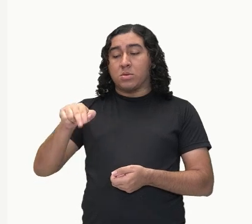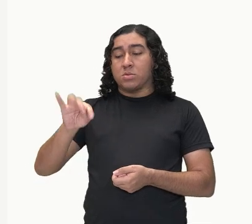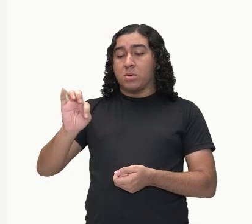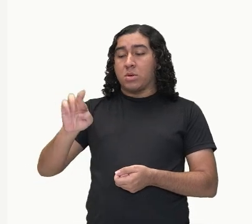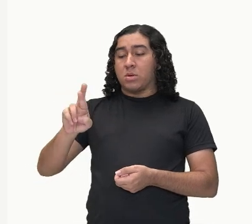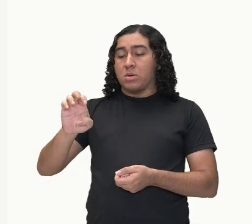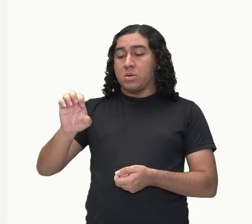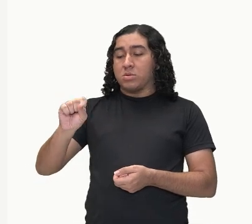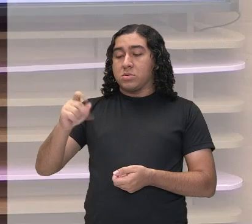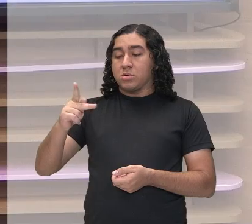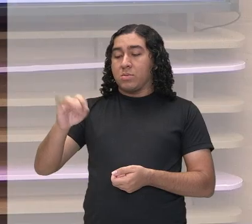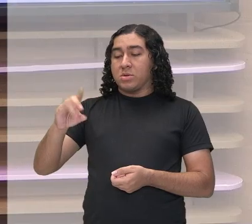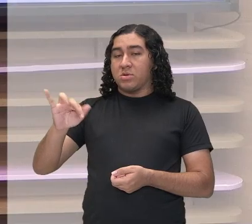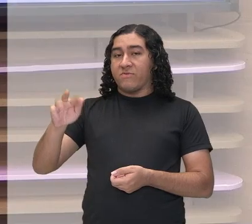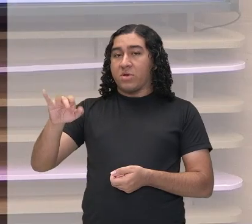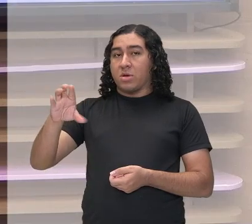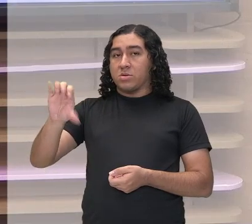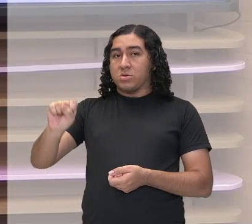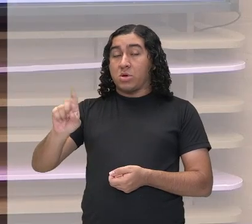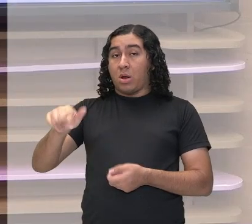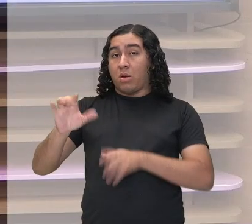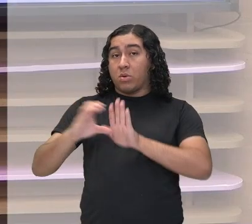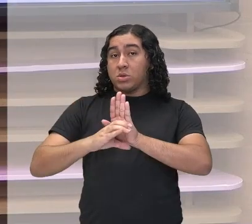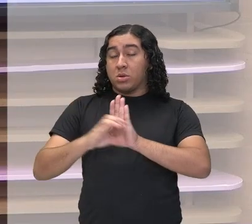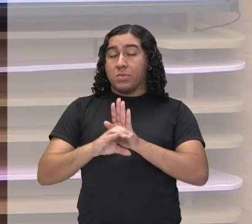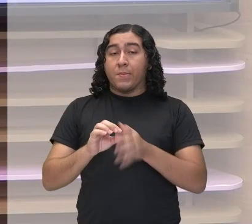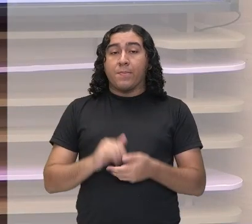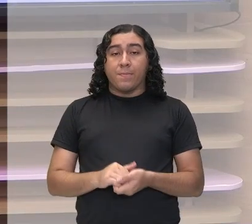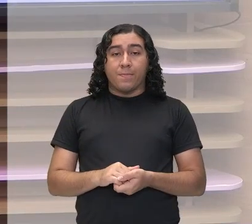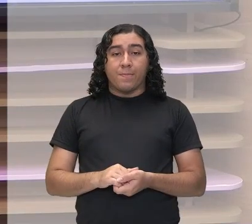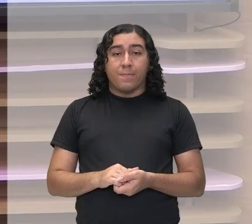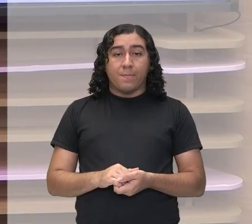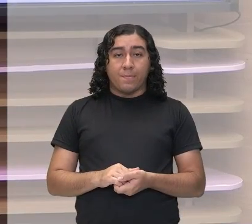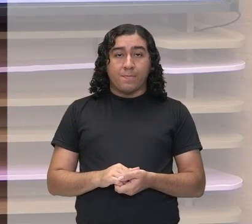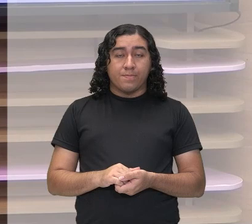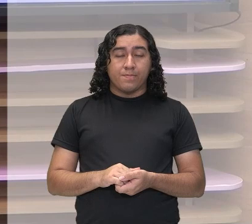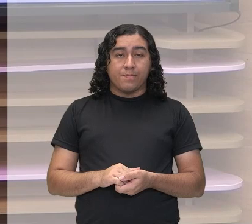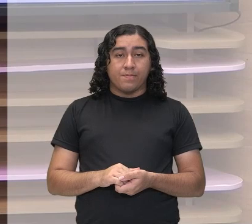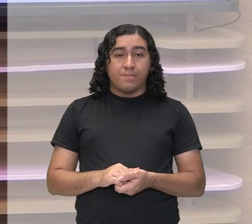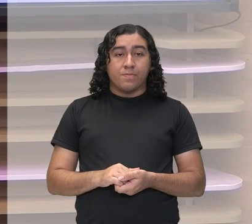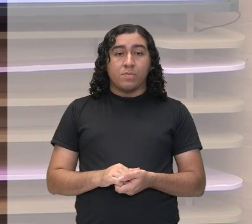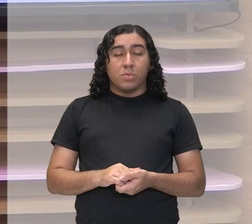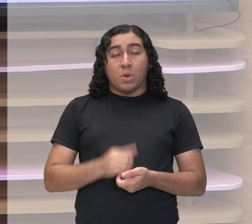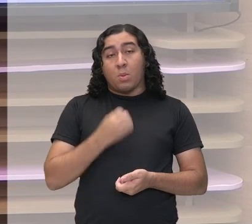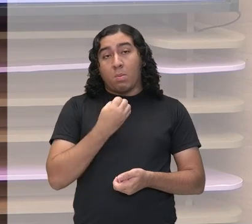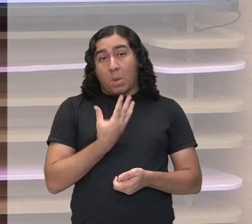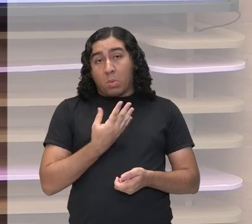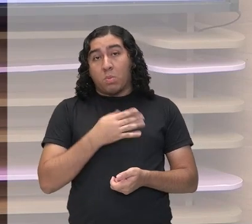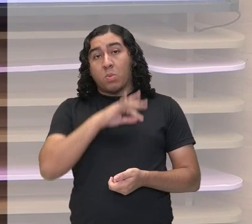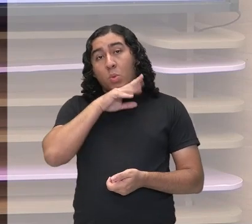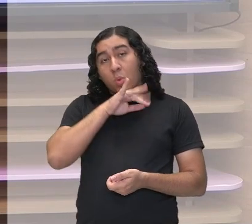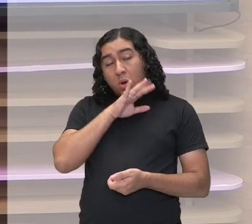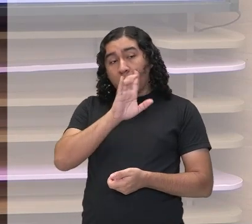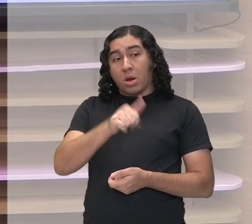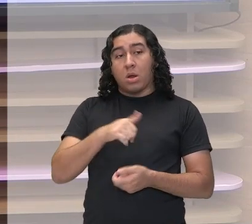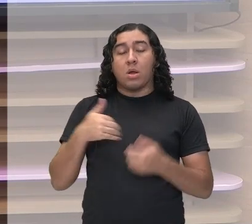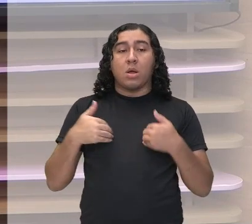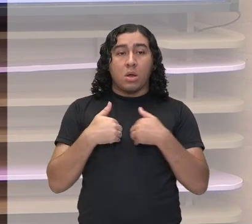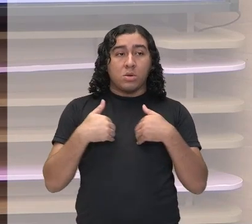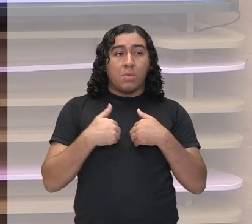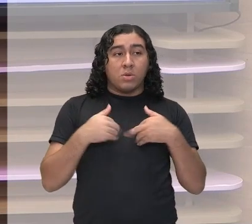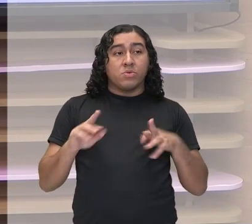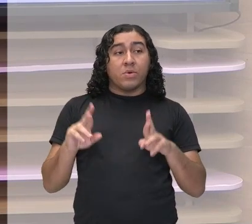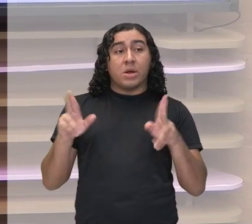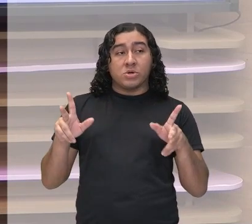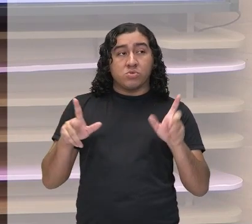caso, as relações interespecíficas vão ocorrer, benéfica ou não, entre indivíduos de espécies diferentes,